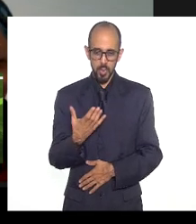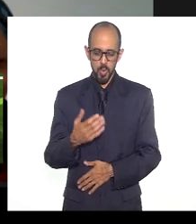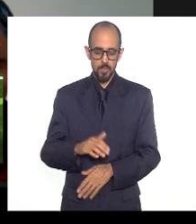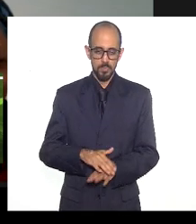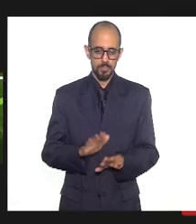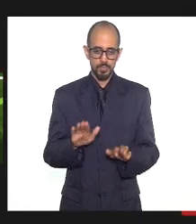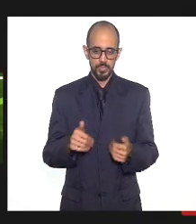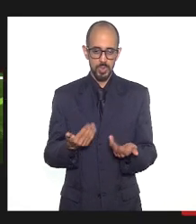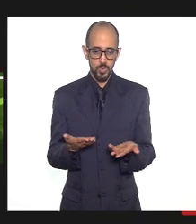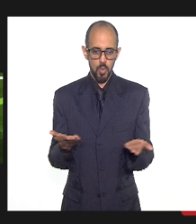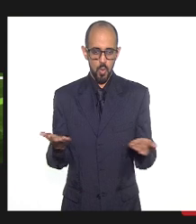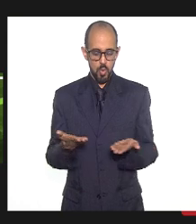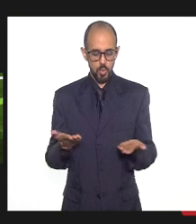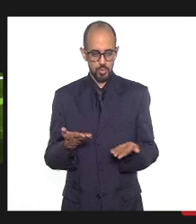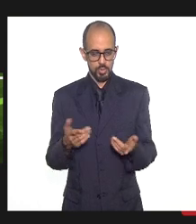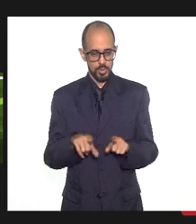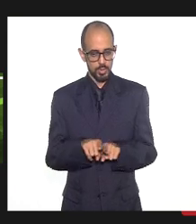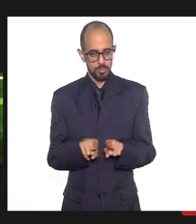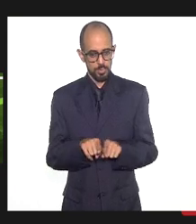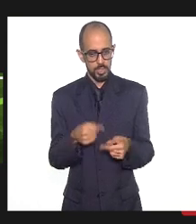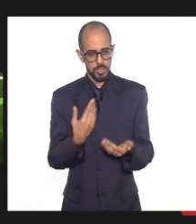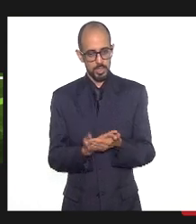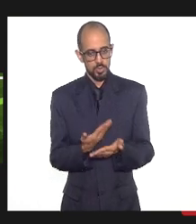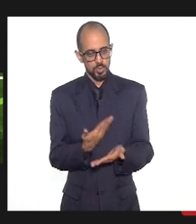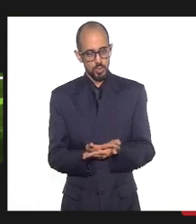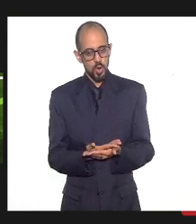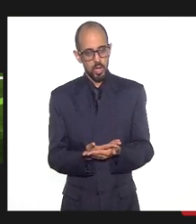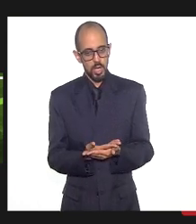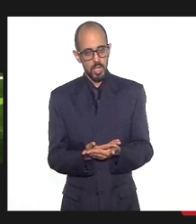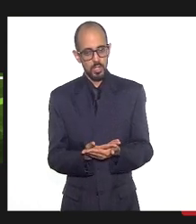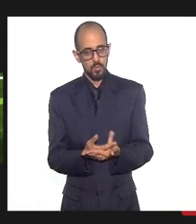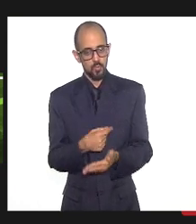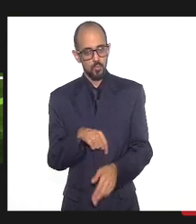lá na escola também, chegou